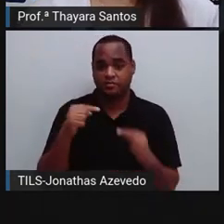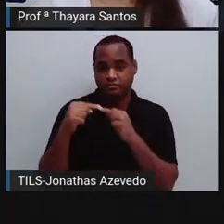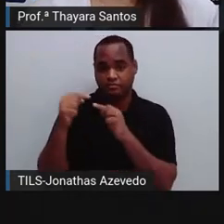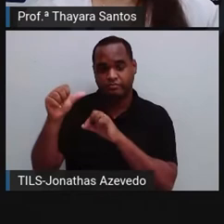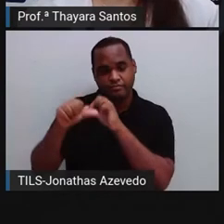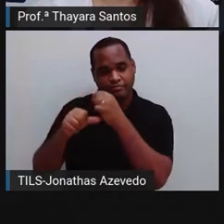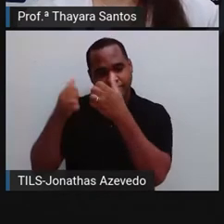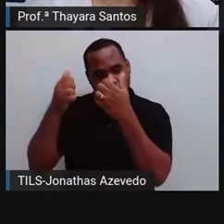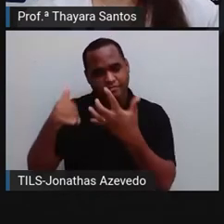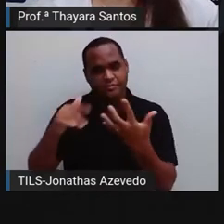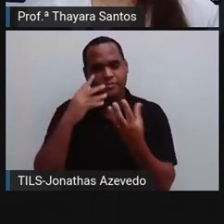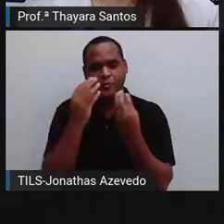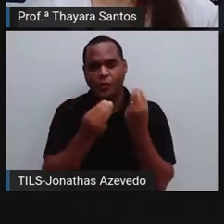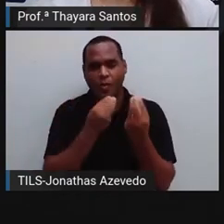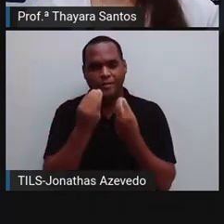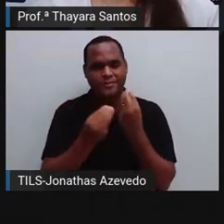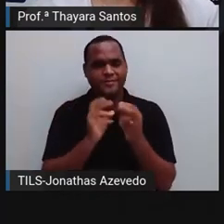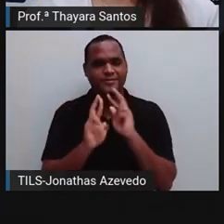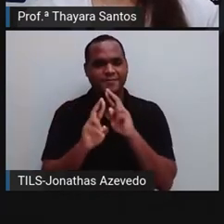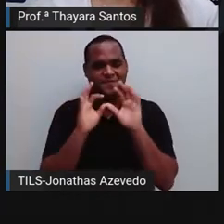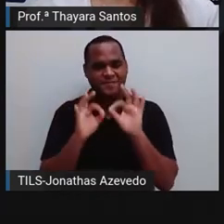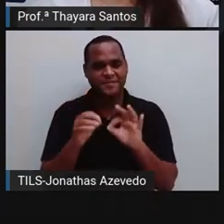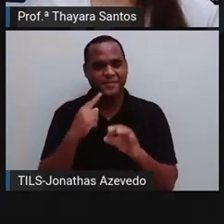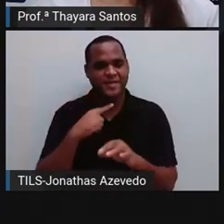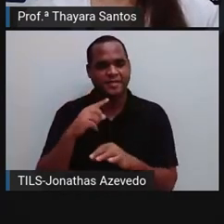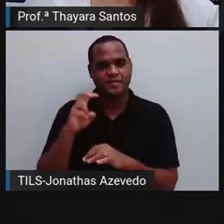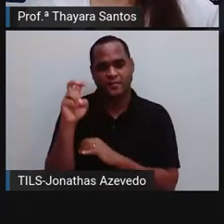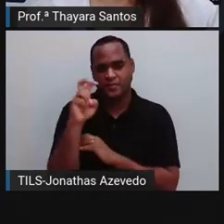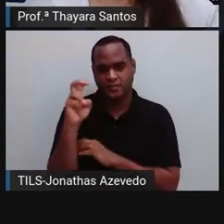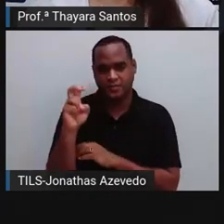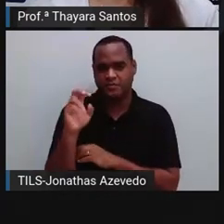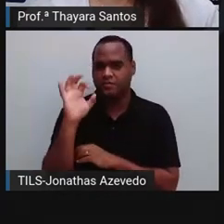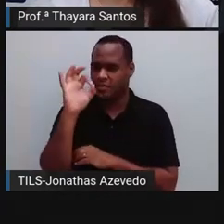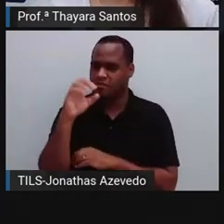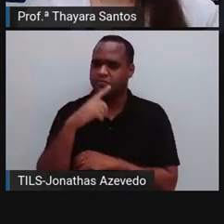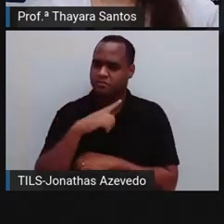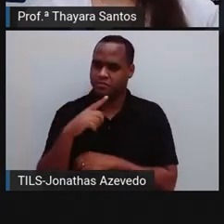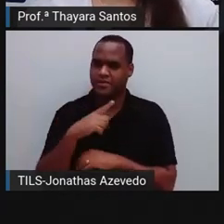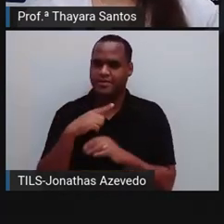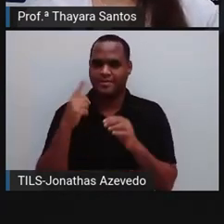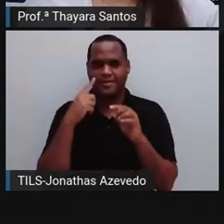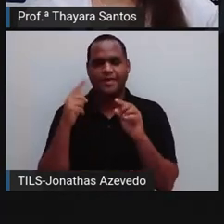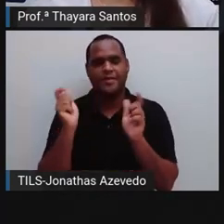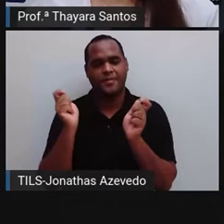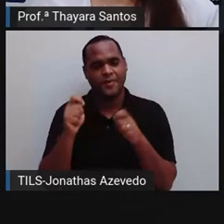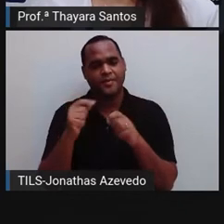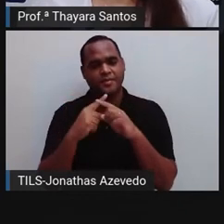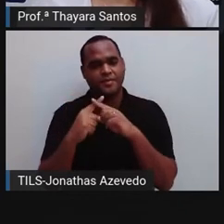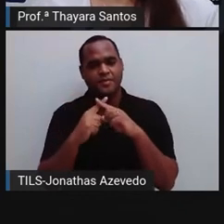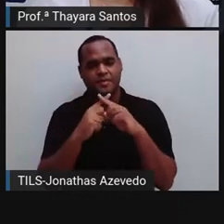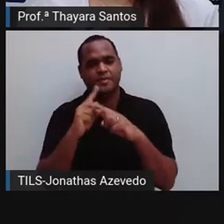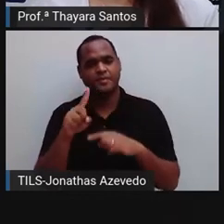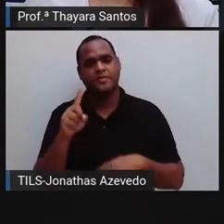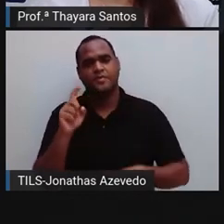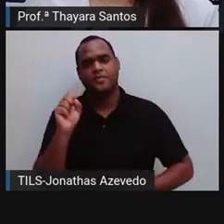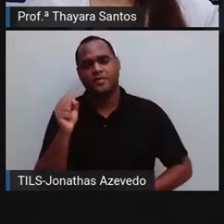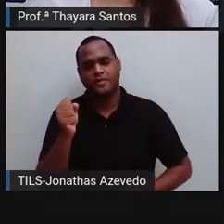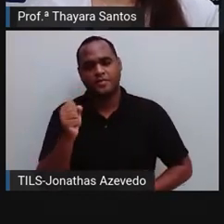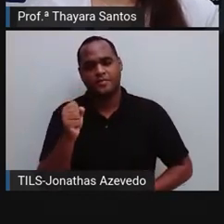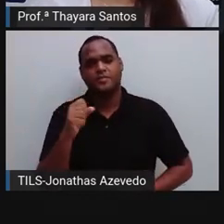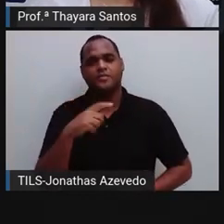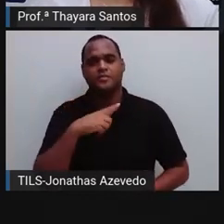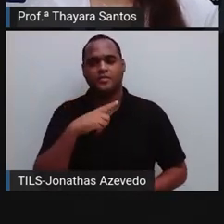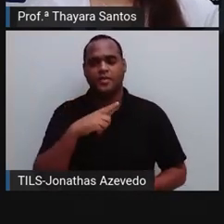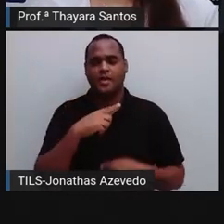ele está explicando como é que ele chegou a esse resultado. Ele pegou os 55 graus que eu dei, multiplicou por 1,8, que está